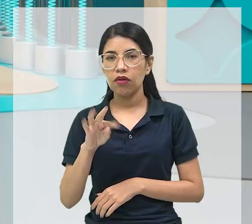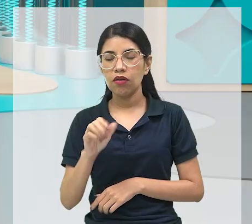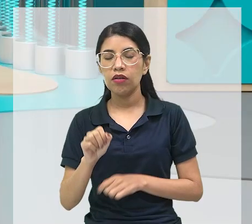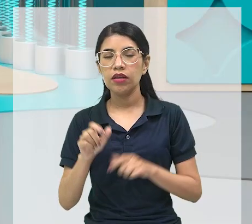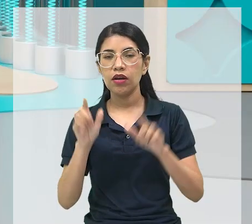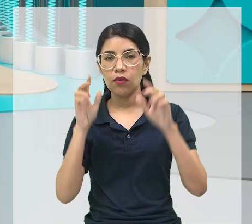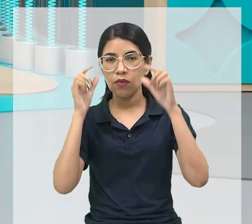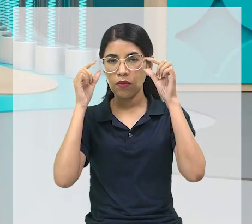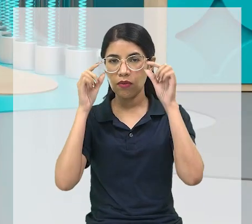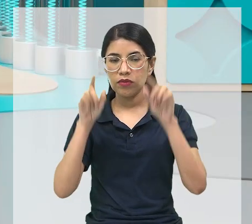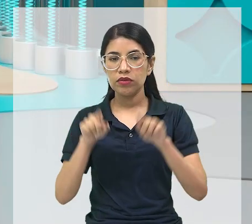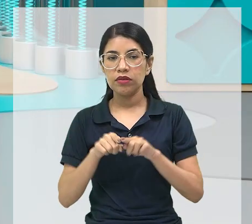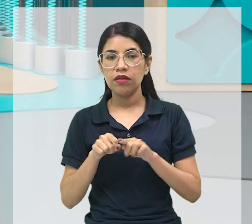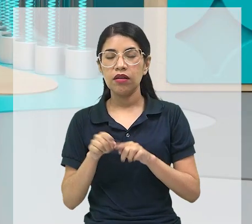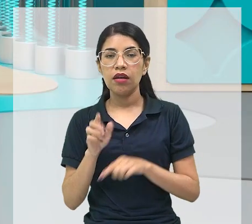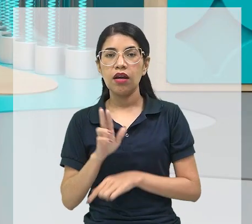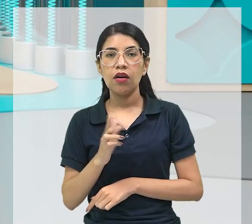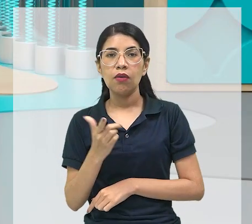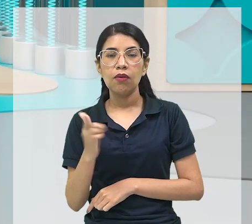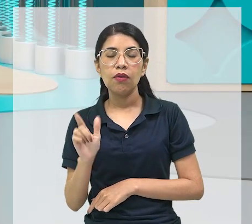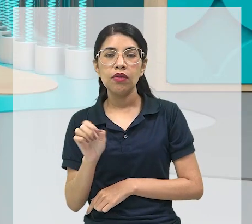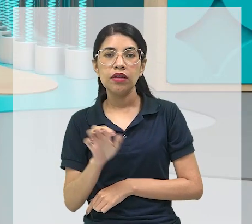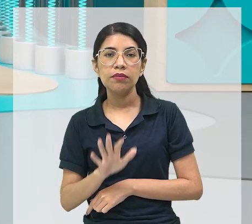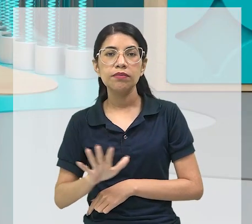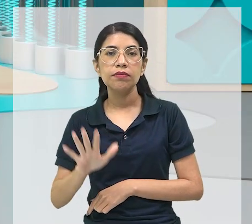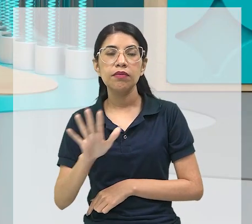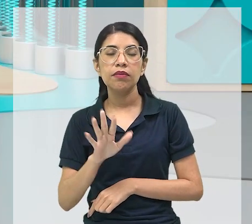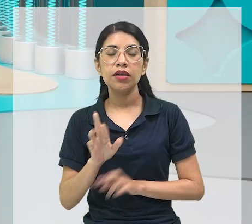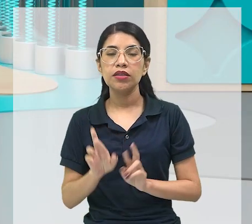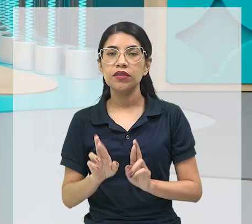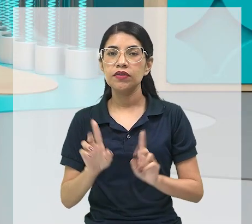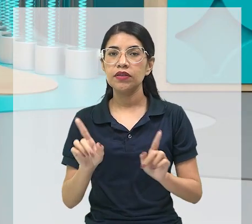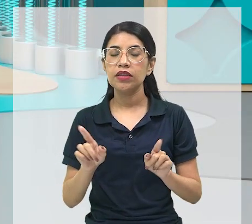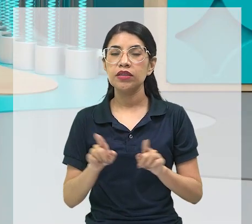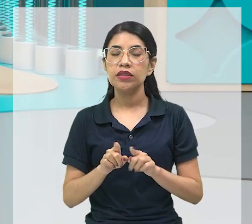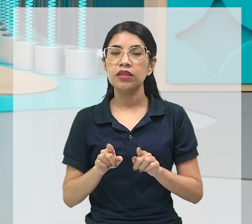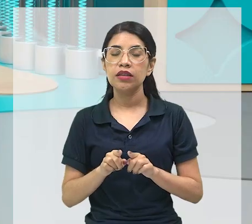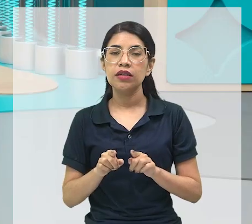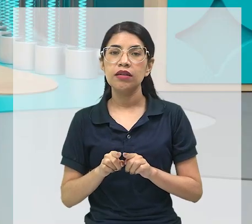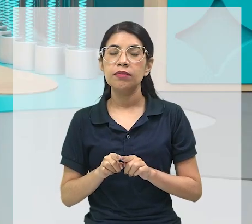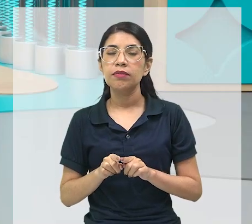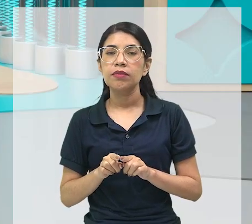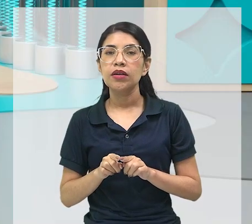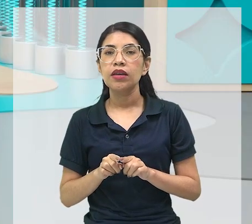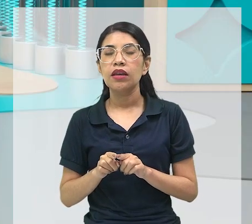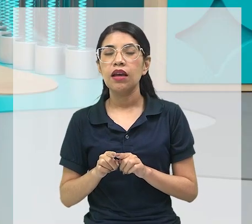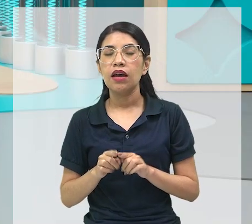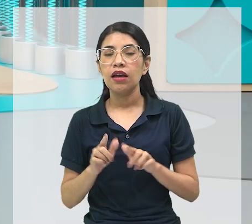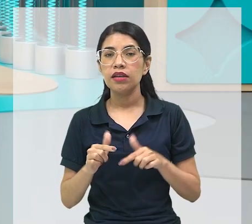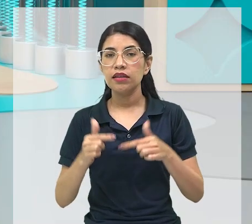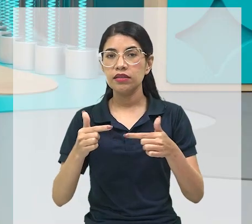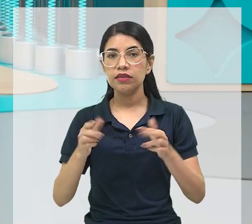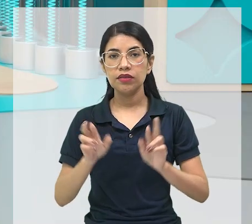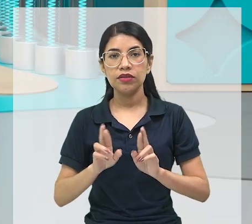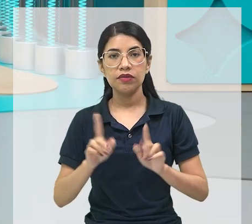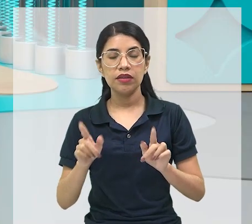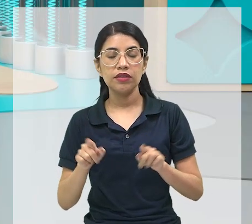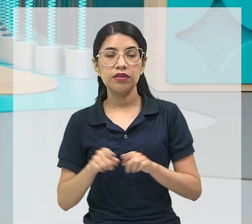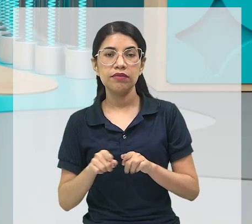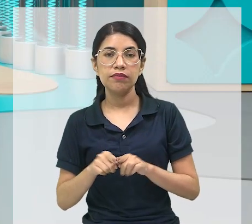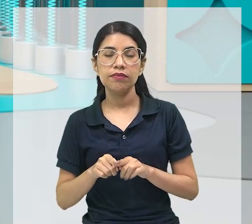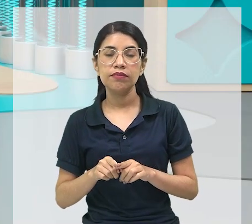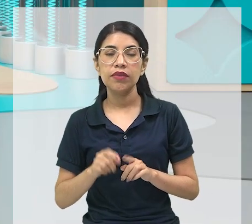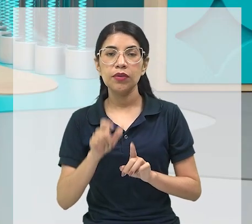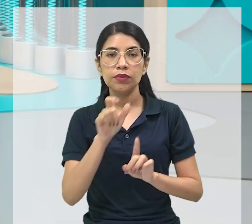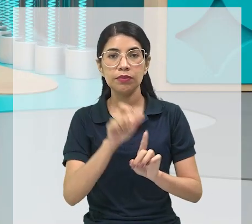óculos. Aqui, olha só, a ação cênica ela é diferenciada, o conceito dessa ação cênica é diferenciado, então